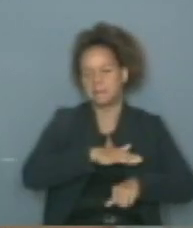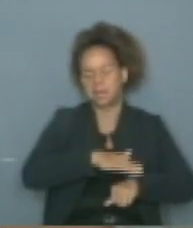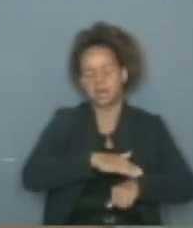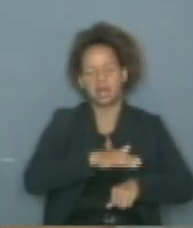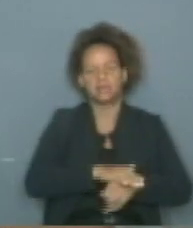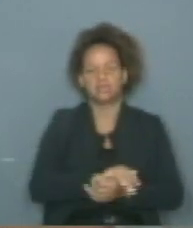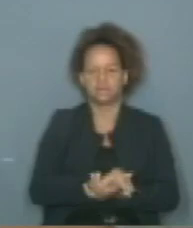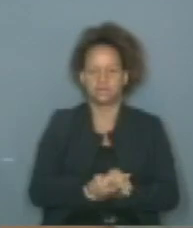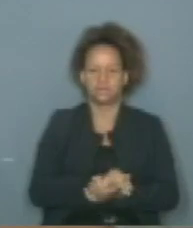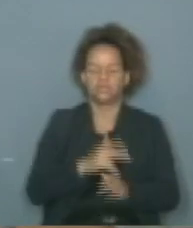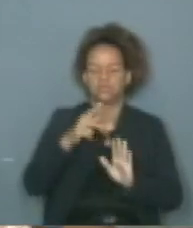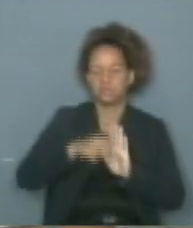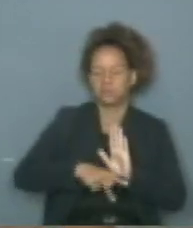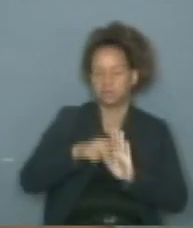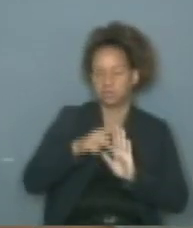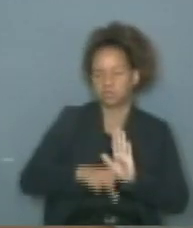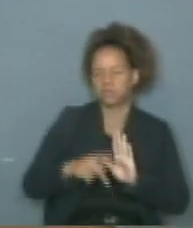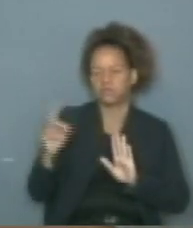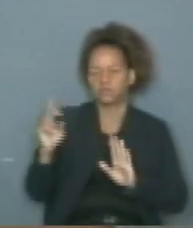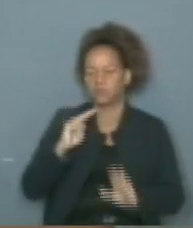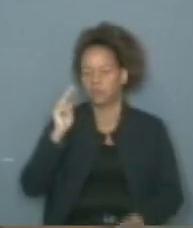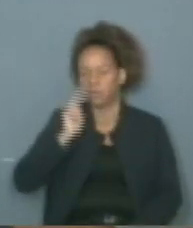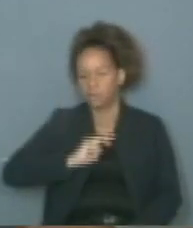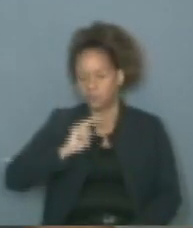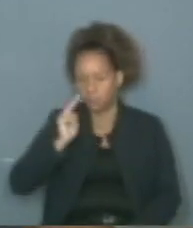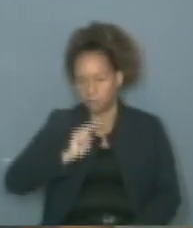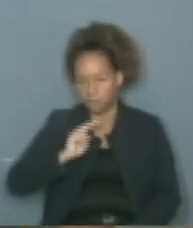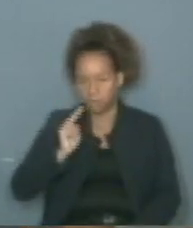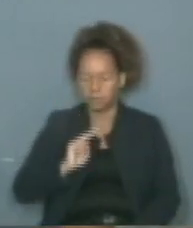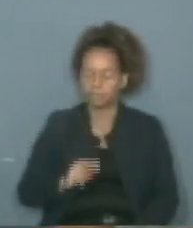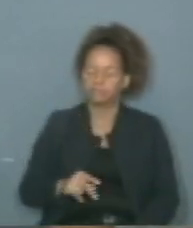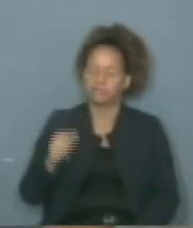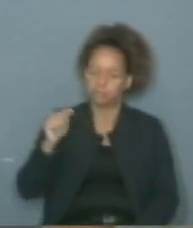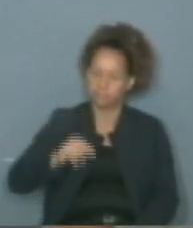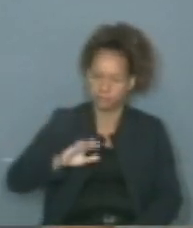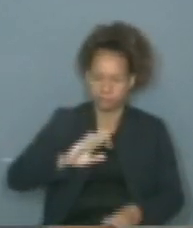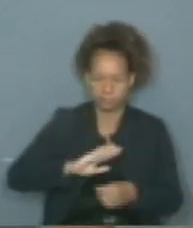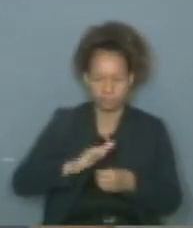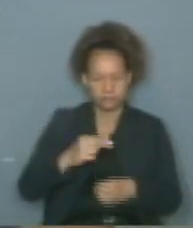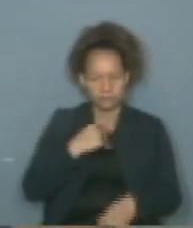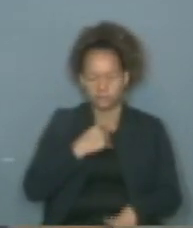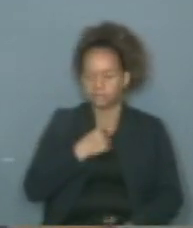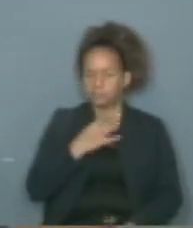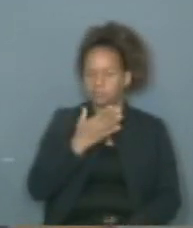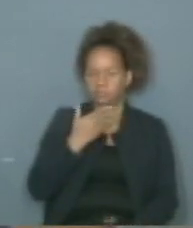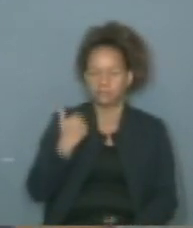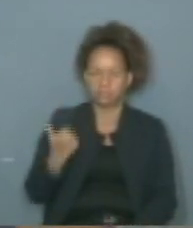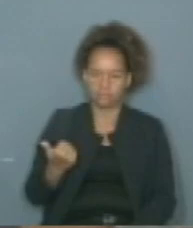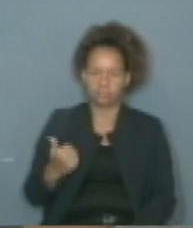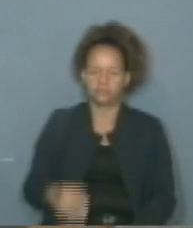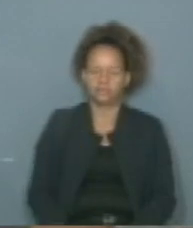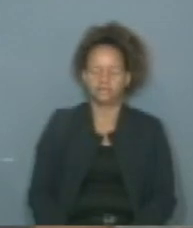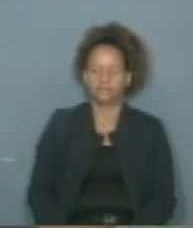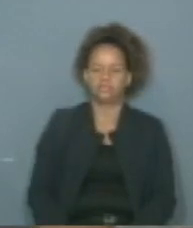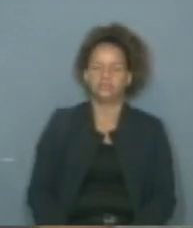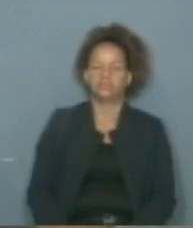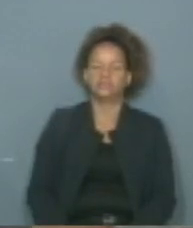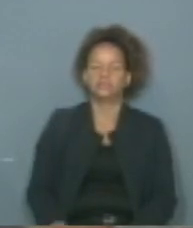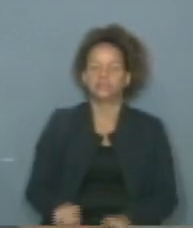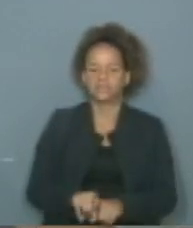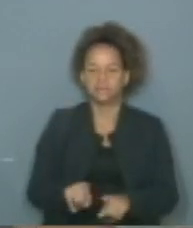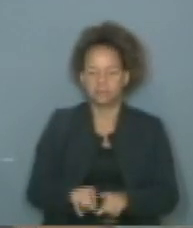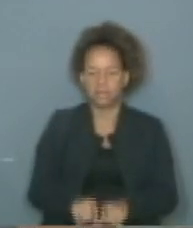prazo, dos projetos que chegam com urgência absurda e que essa casa não pode melhorar. Quero fazer o registro